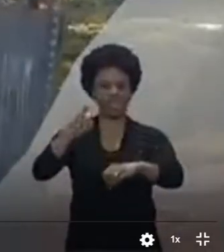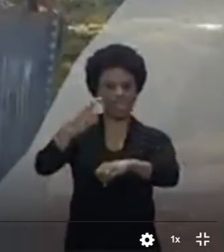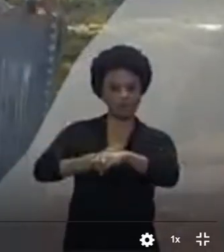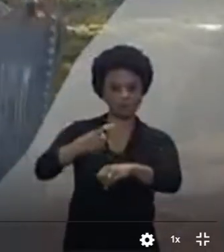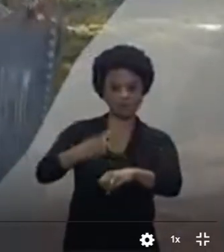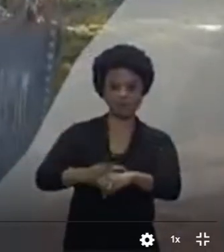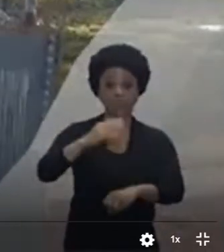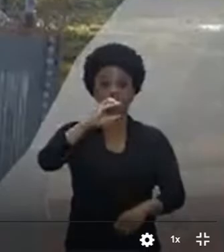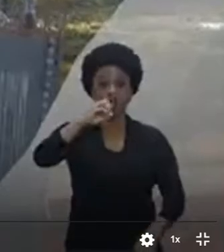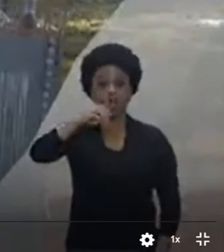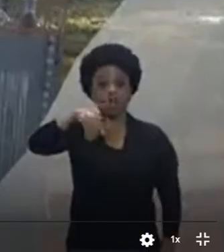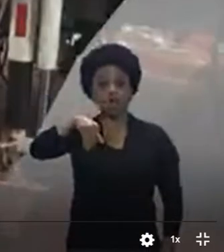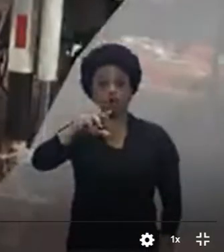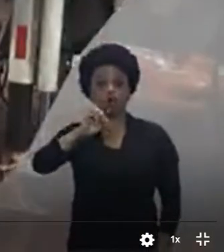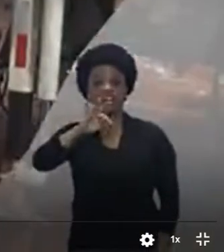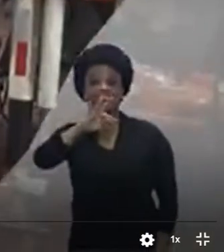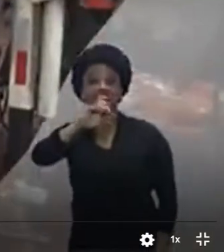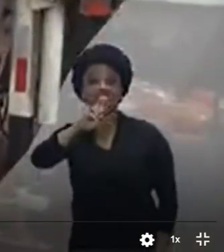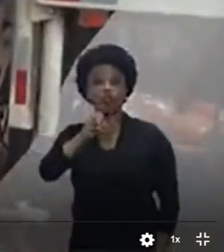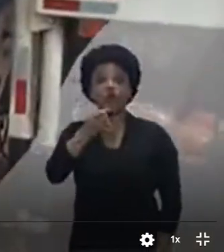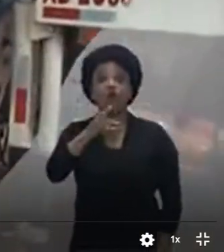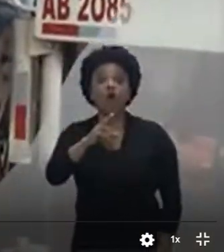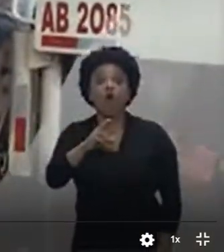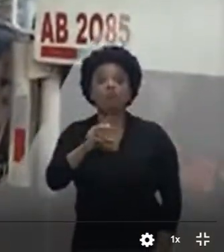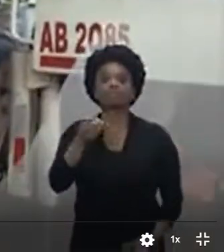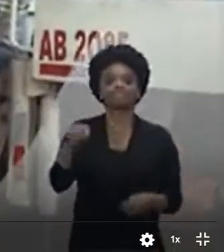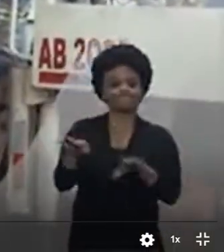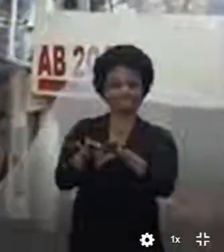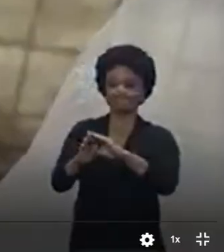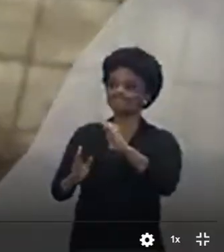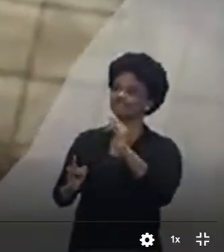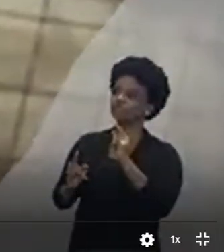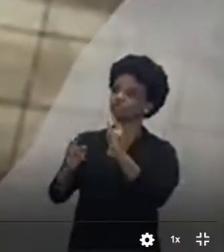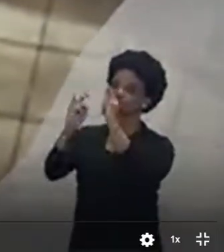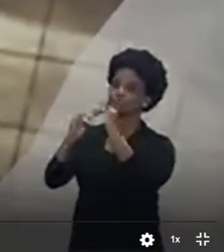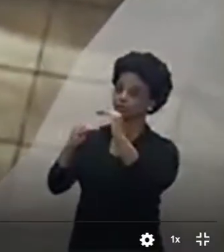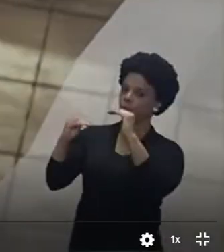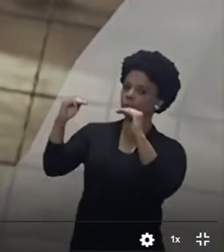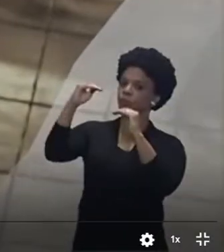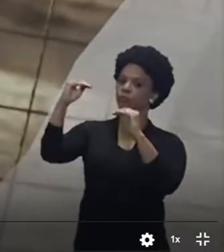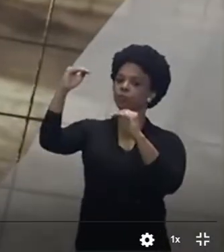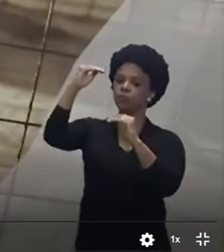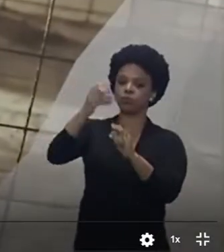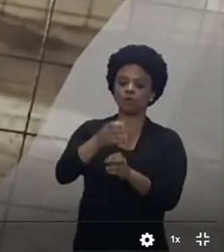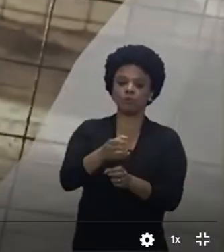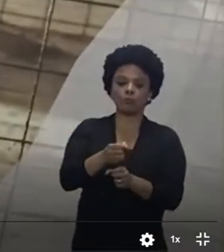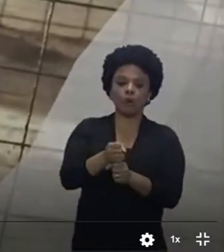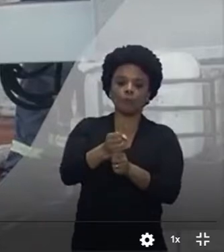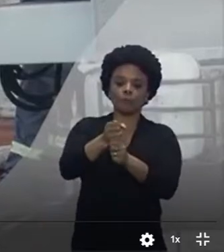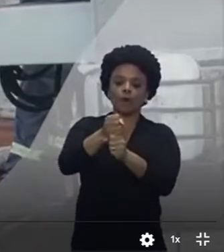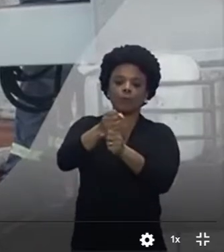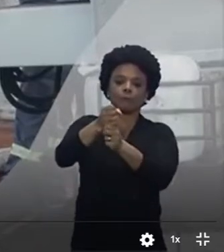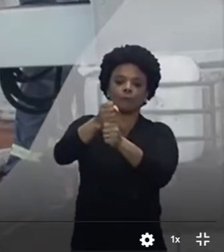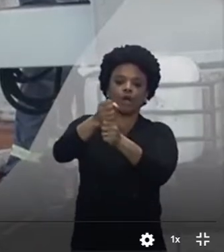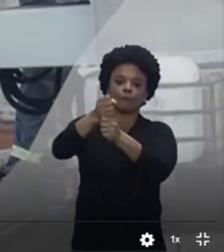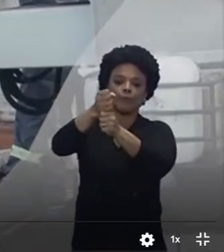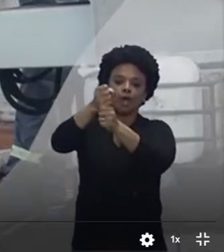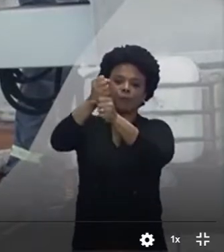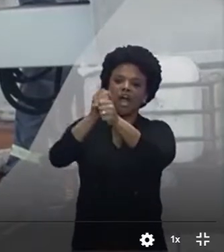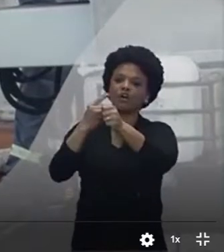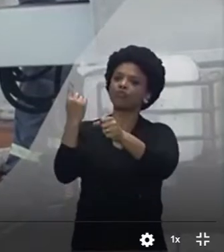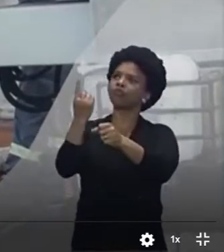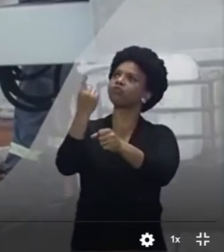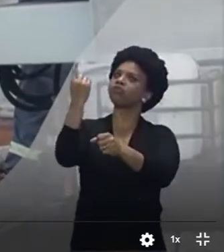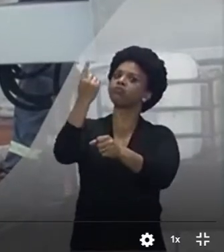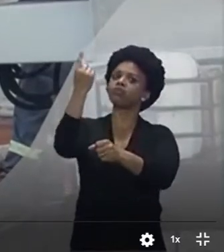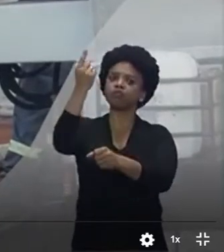das lajes lá em cima. O produto é enviado sob pressão, passando por 30 metros de tubos. A média de tempo para